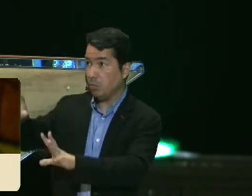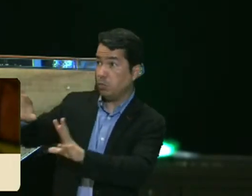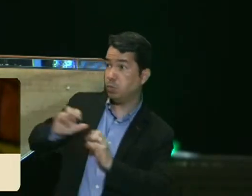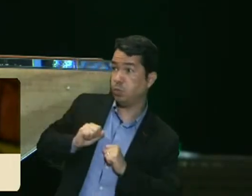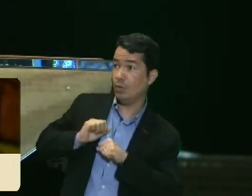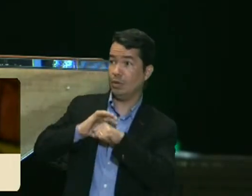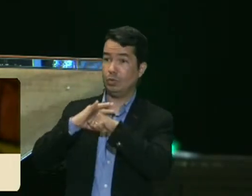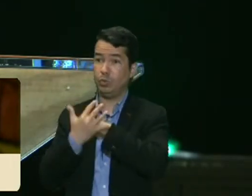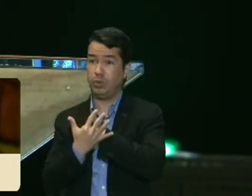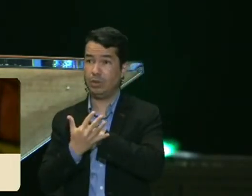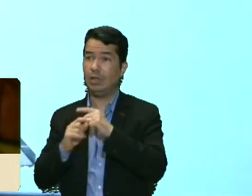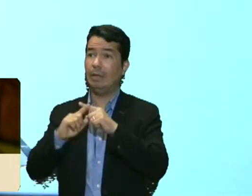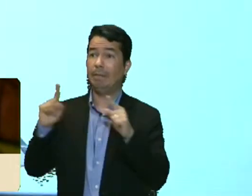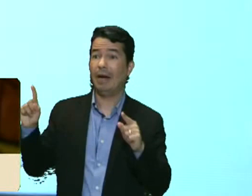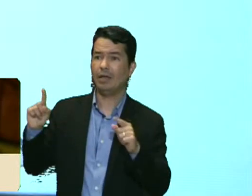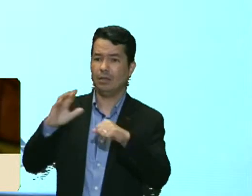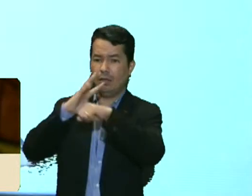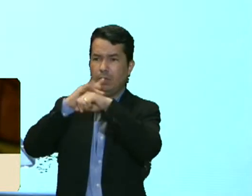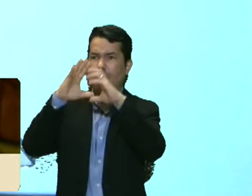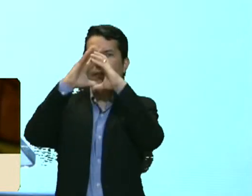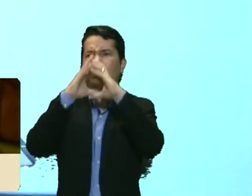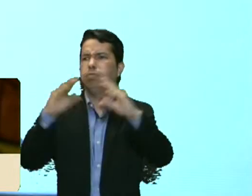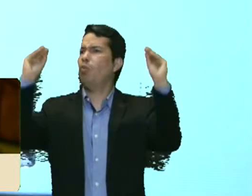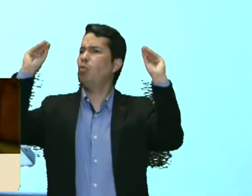e Deus proveu a cura.